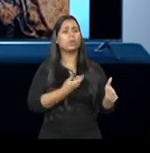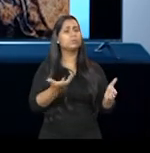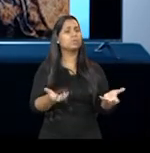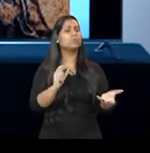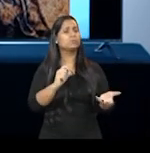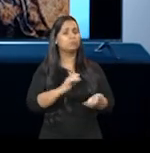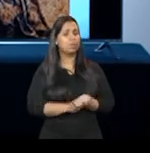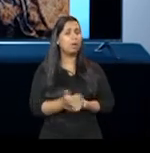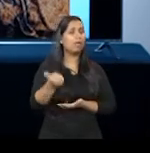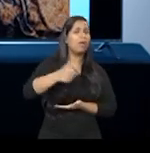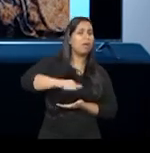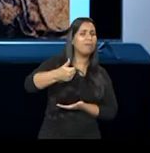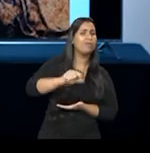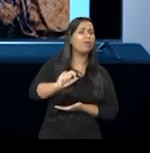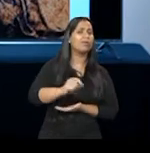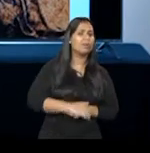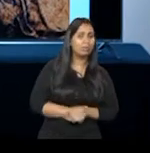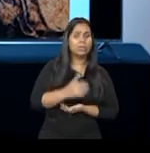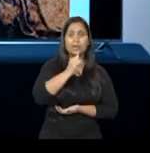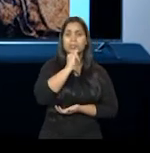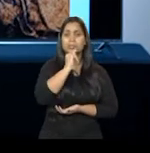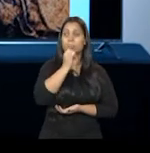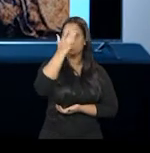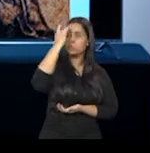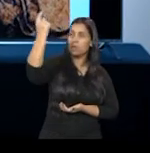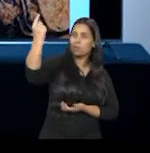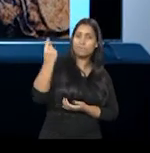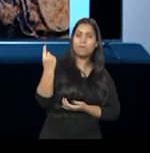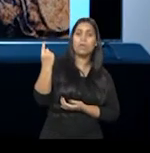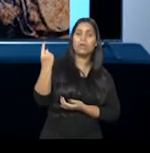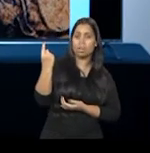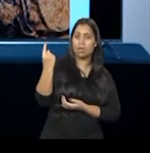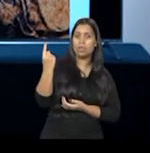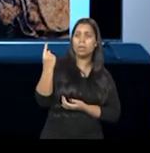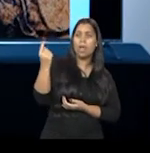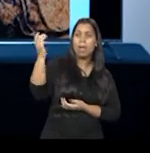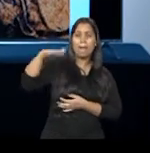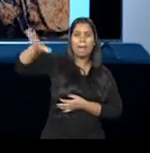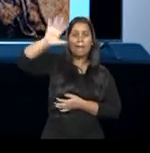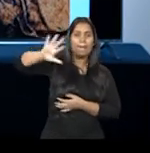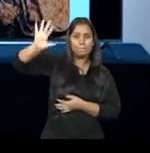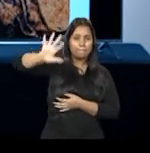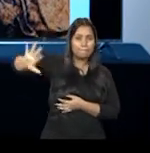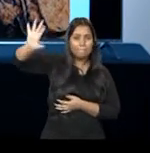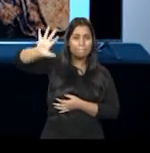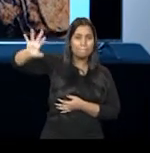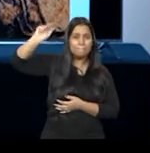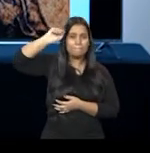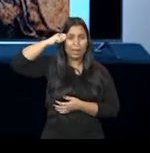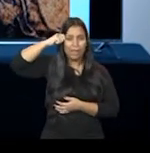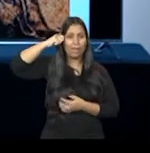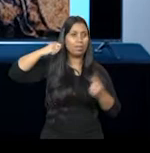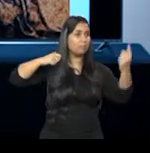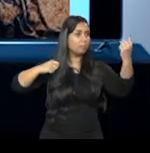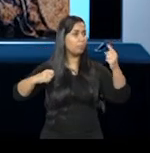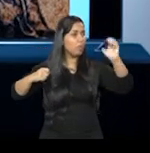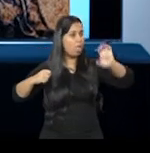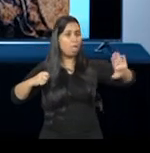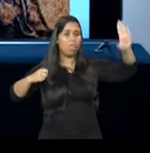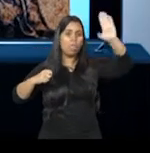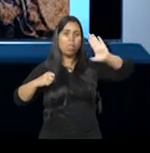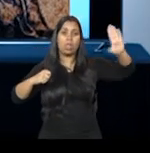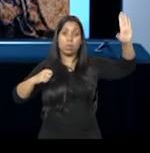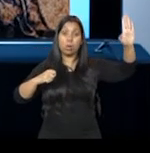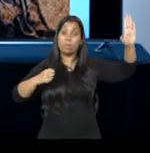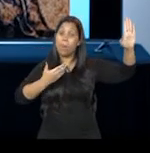querer avaliar que quem vinha do continente africano era inferior ao europeu, que o indígena daqui não tinha alma, né,